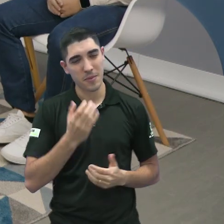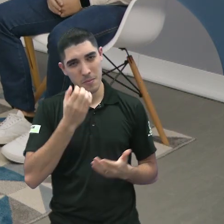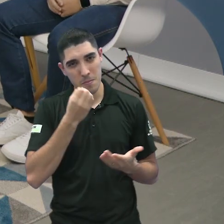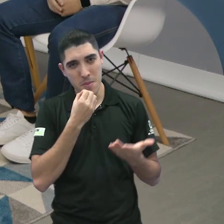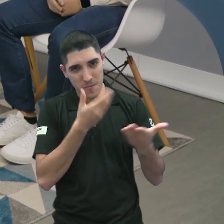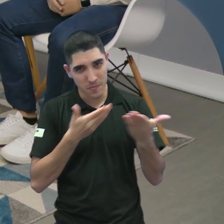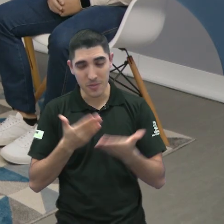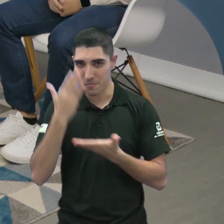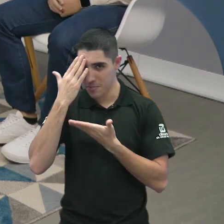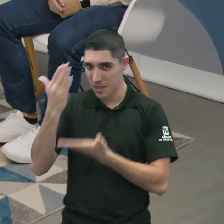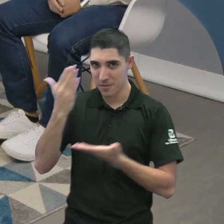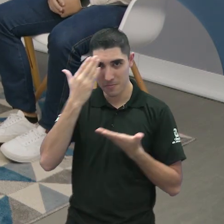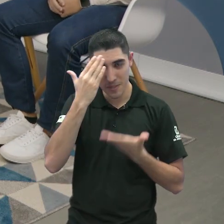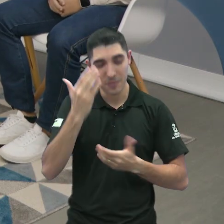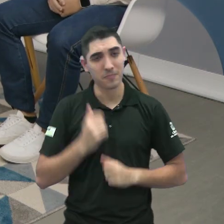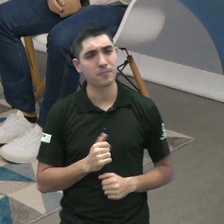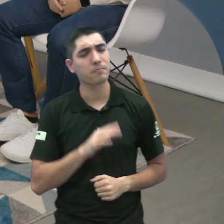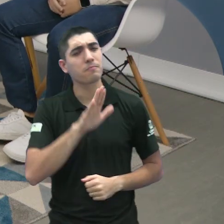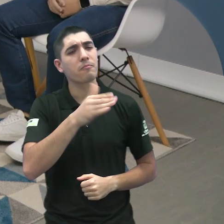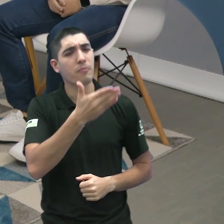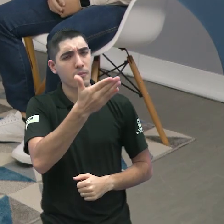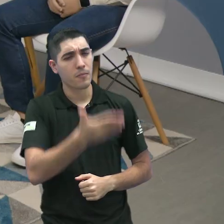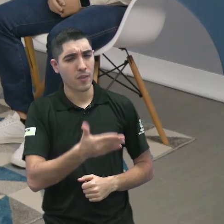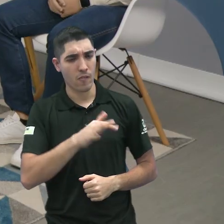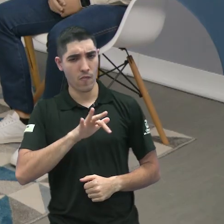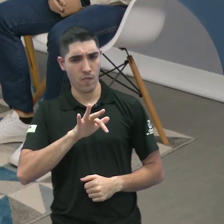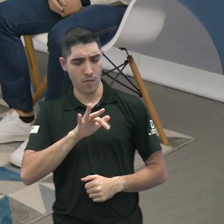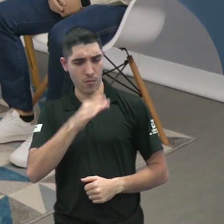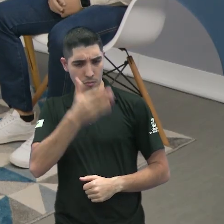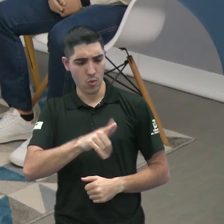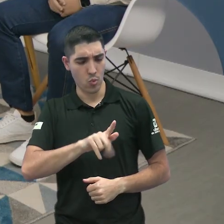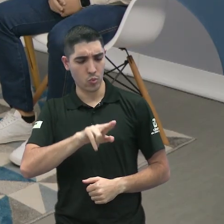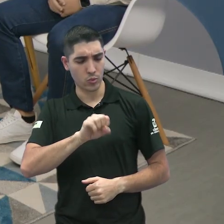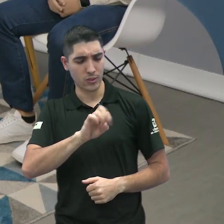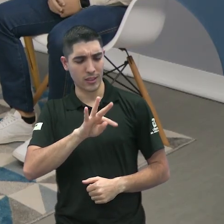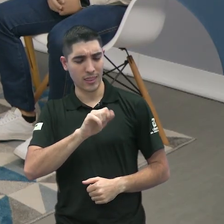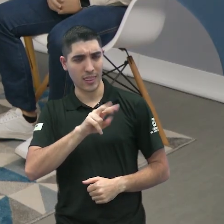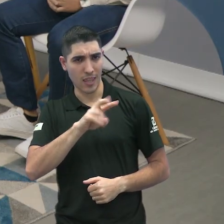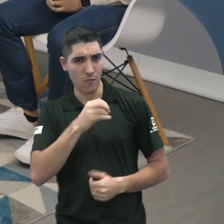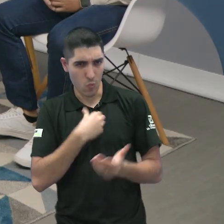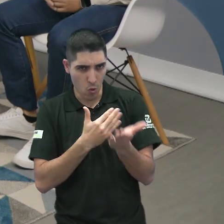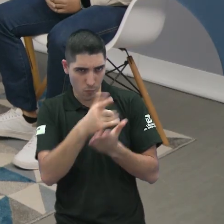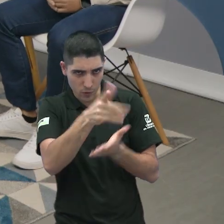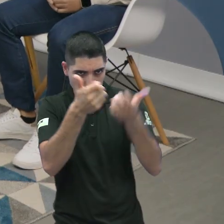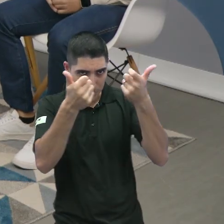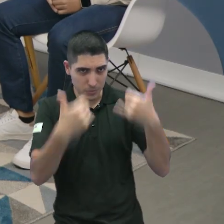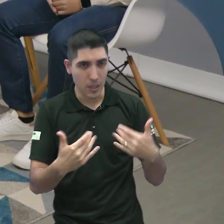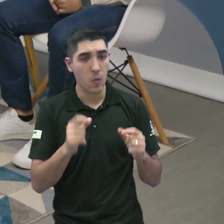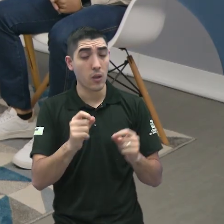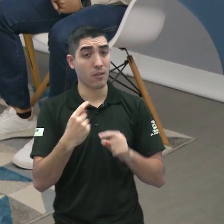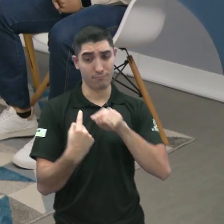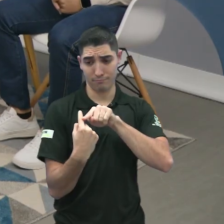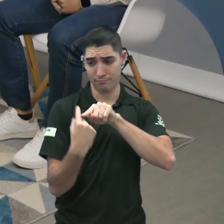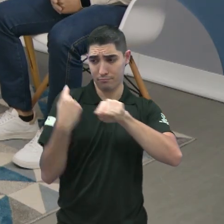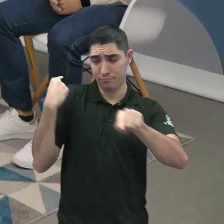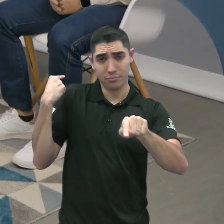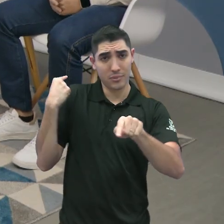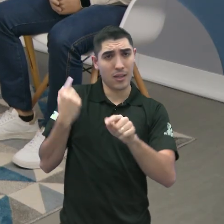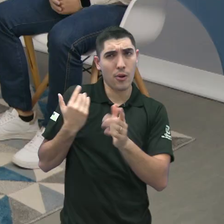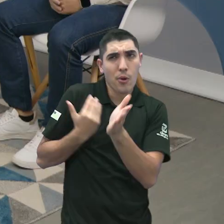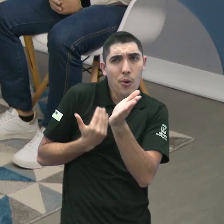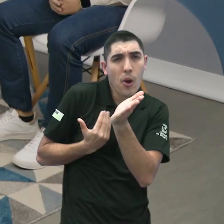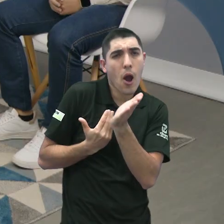você porque, de fato, é uma construção que vem desde a antiguidade, né? Sim. Desde que mundo é mundo, de